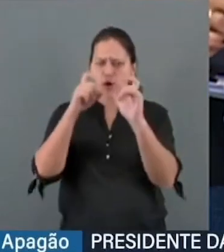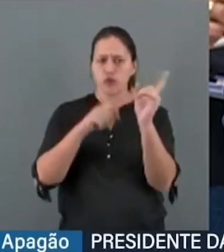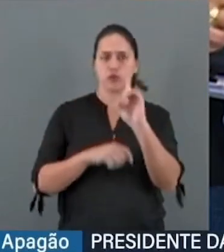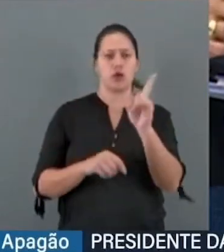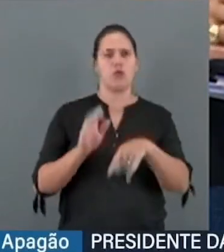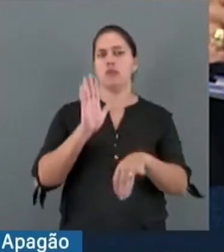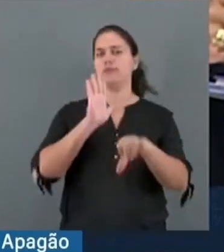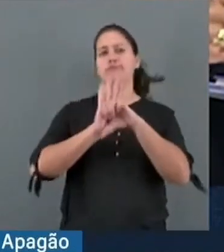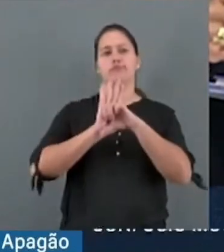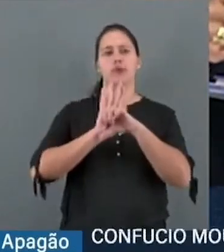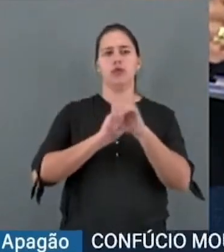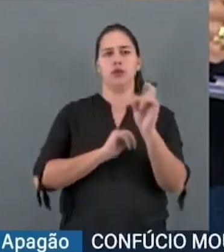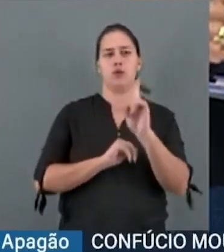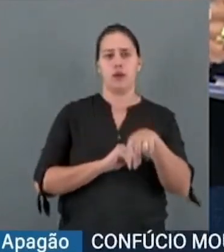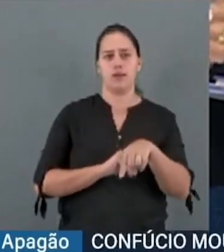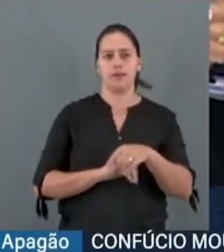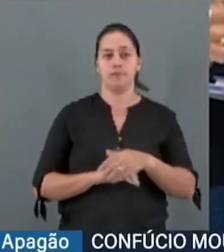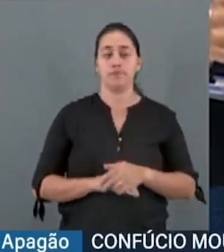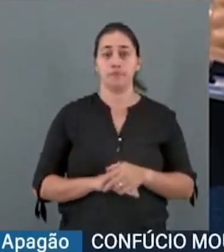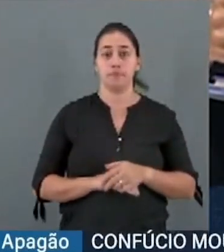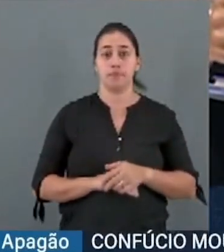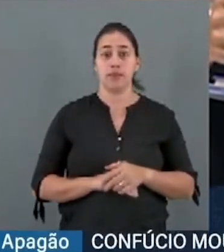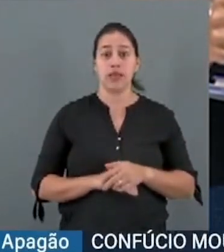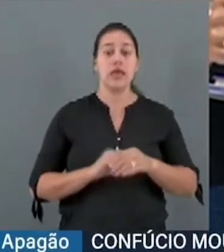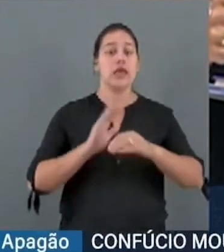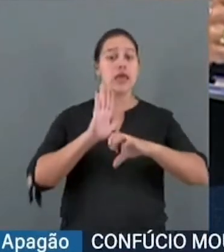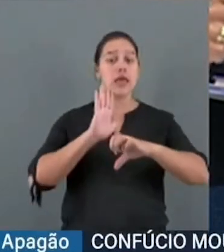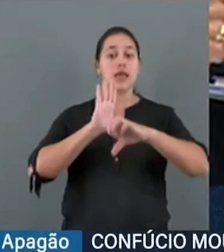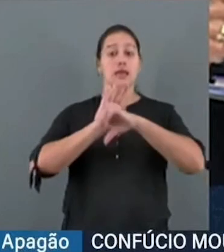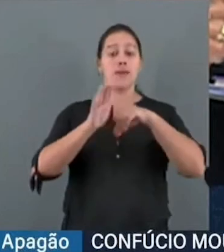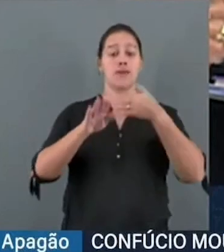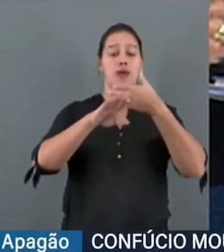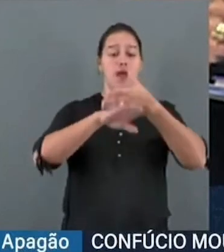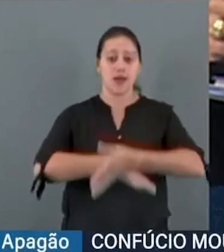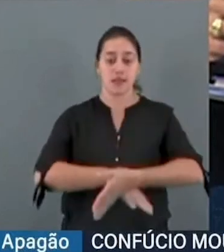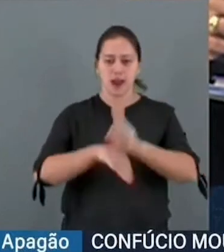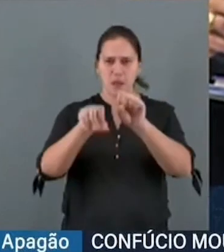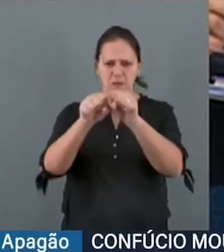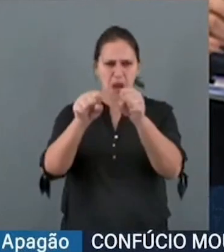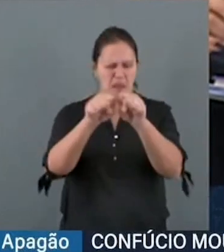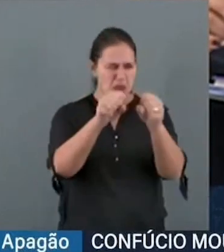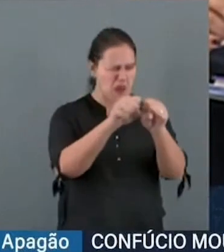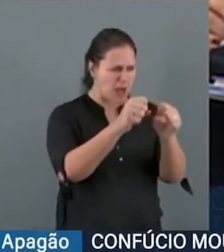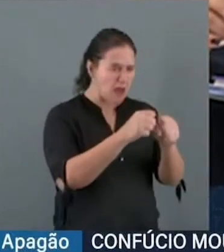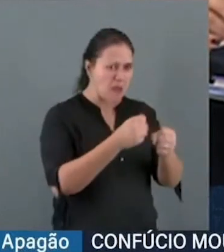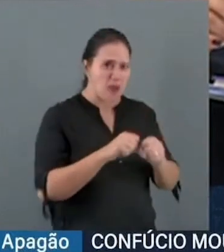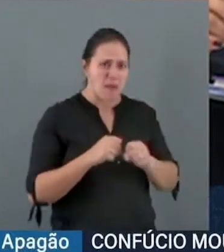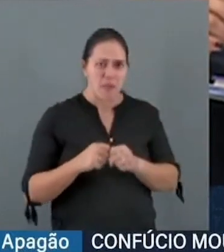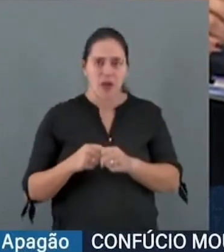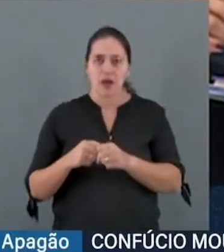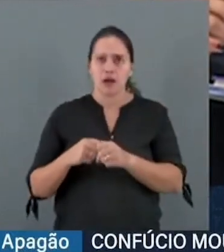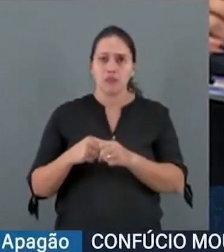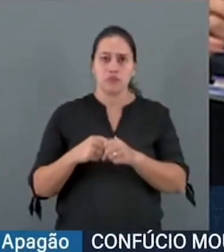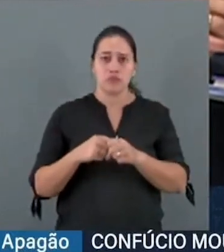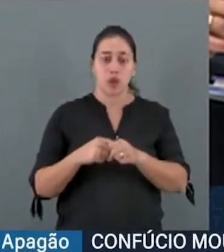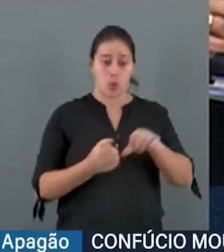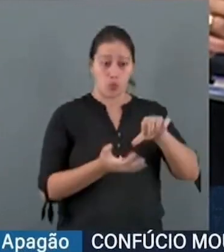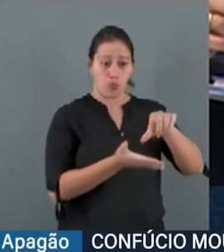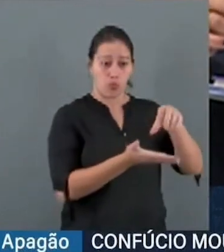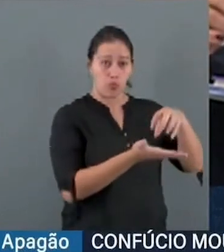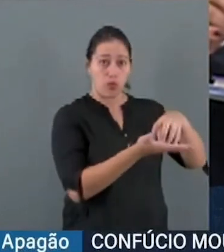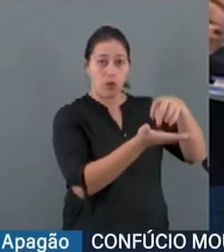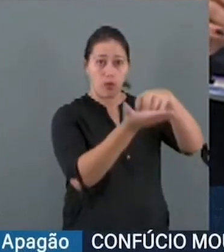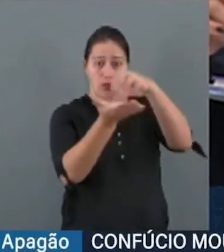Tirar foto não é crime. Crime é invadir, depredar a sede dos três poderes.